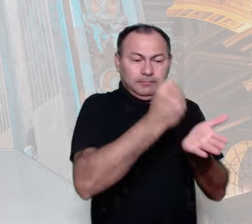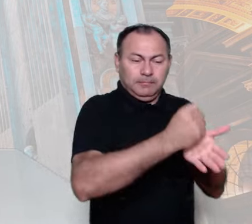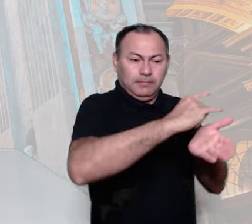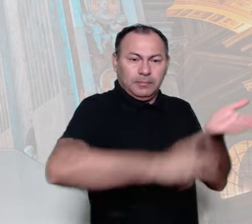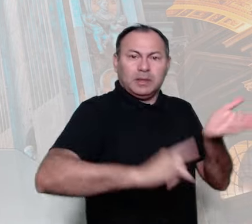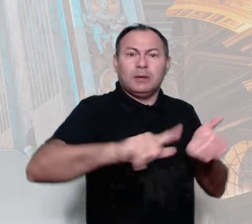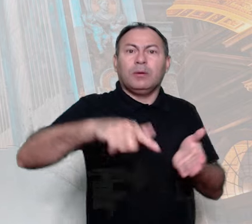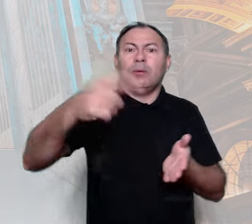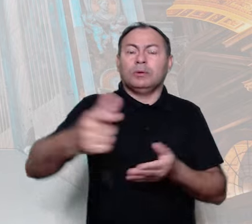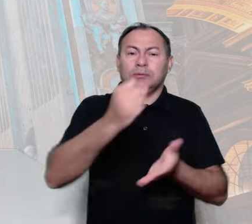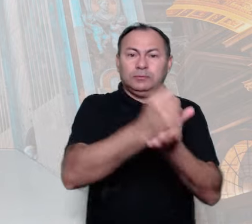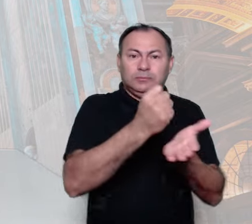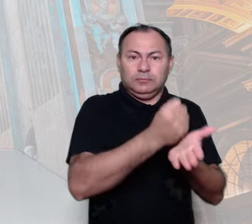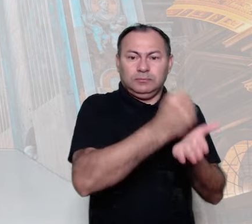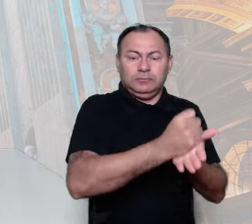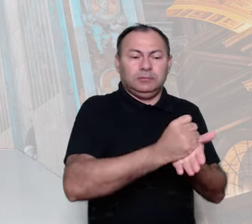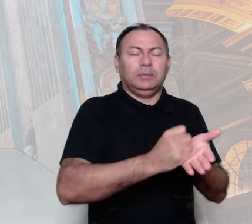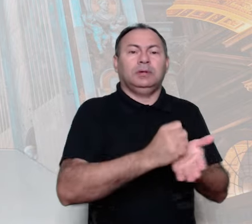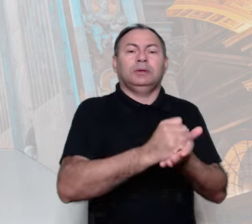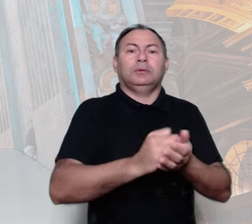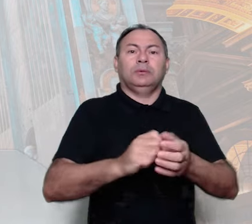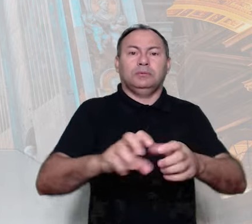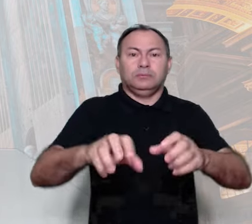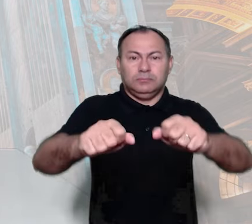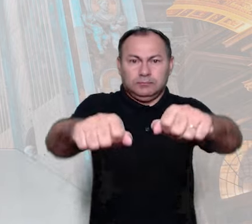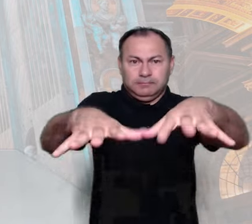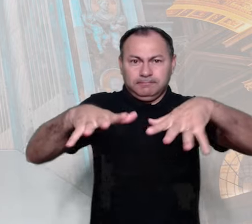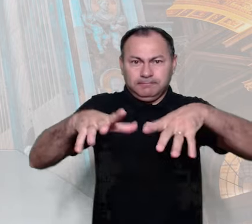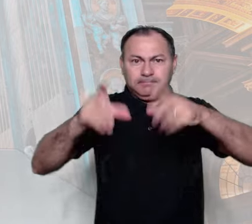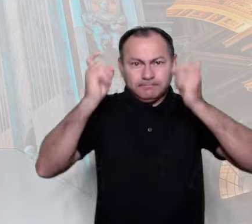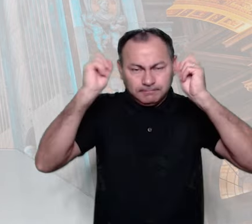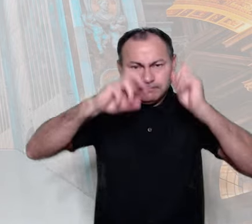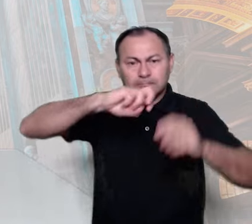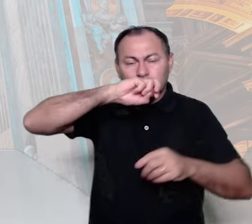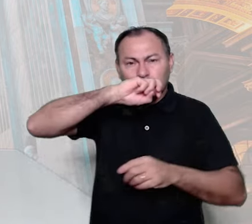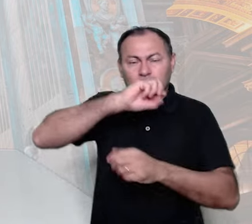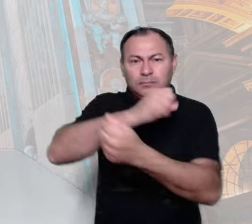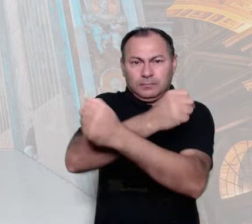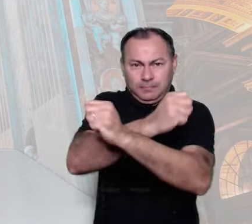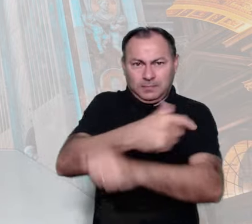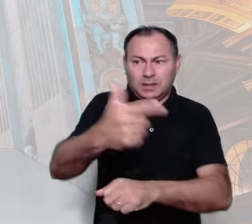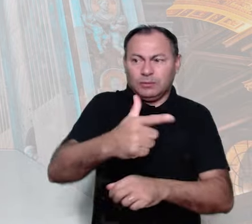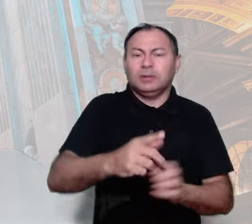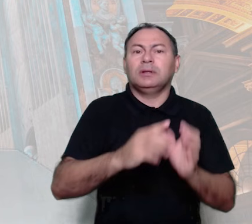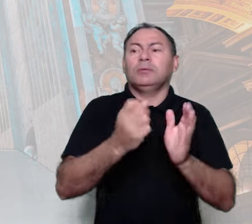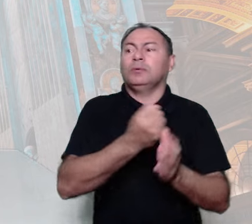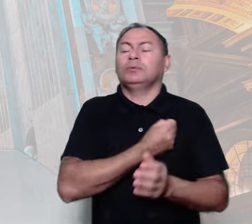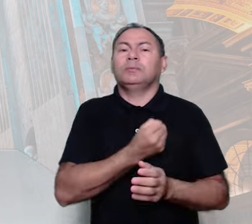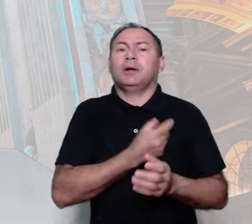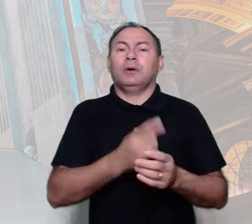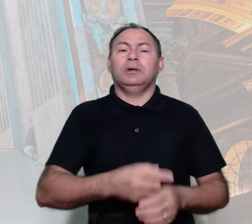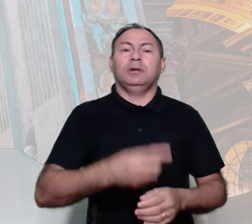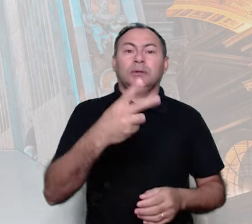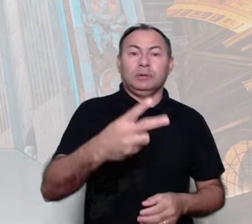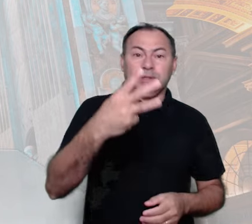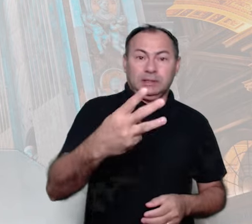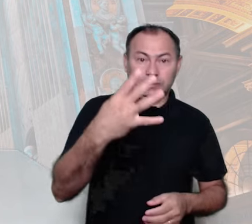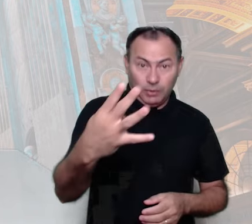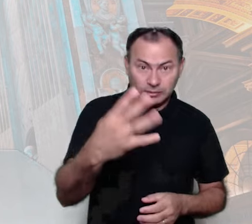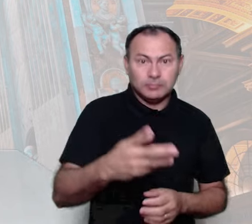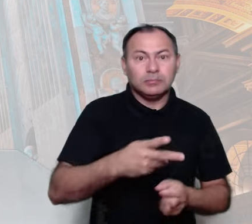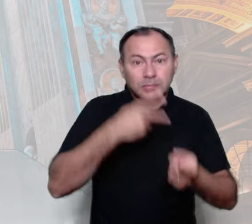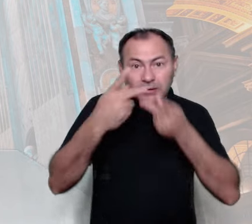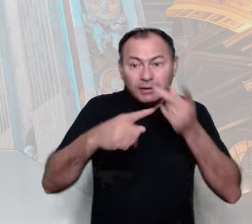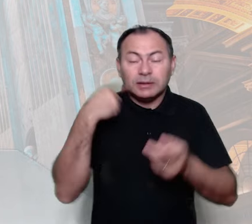desse documento e de outros documentos do Conselho também. Aí vem então a sequência dos números 2, 3 e